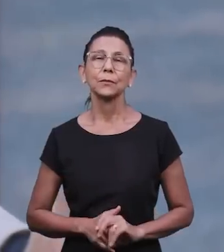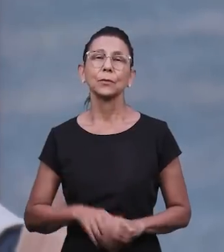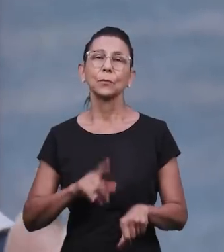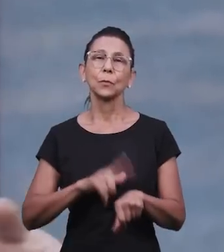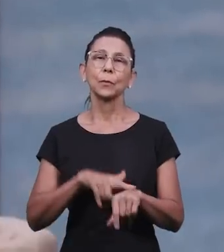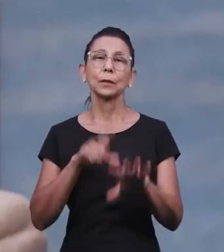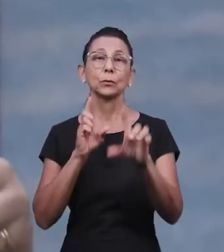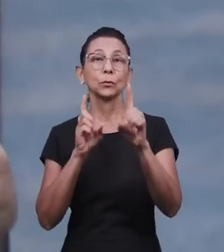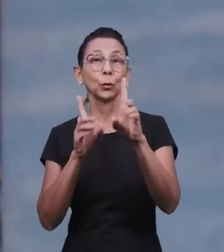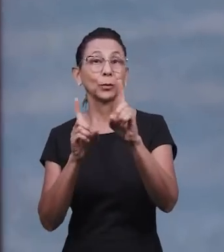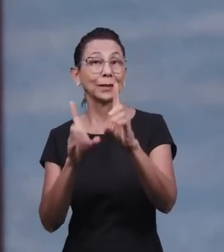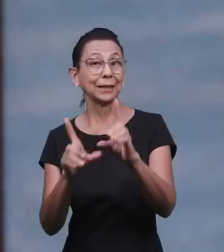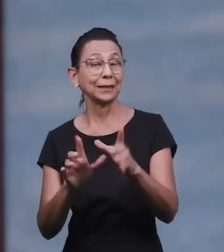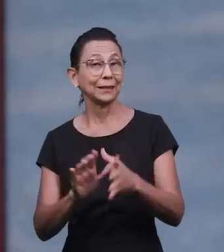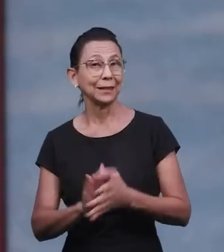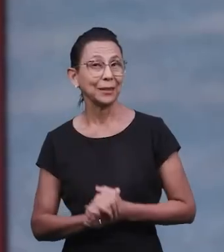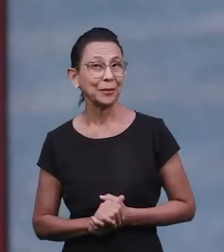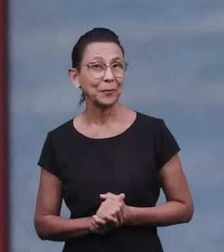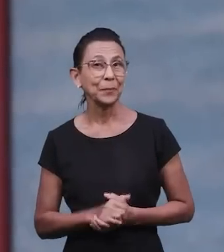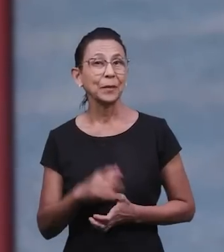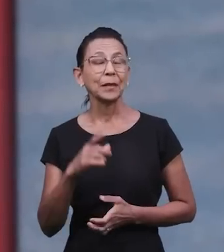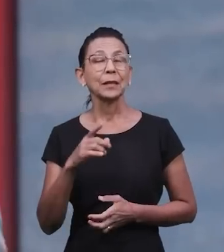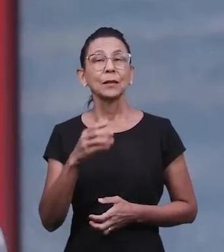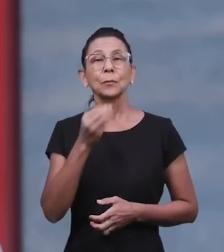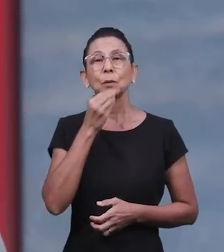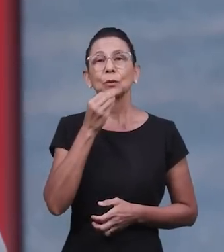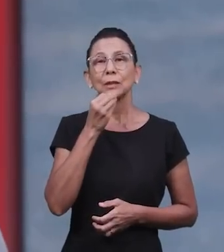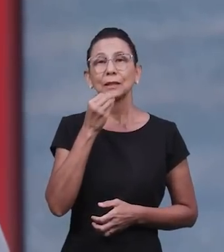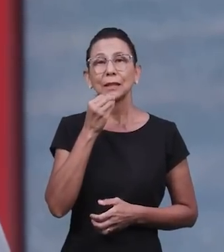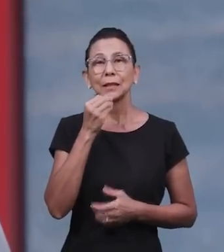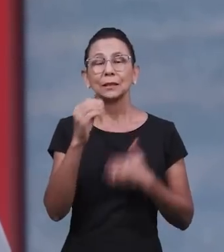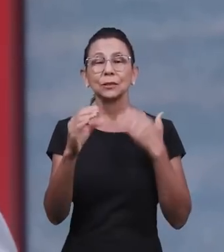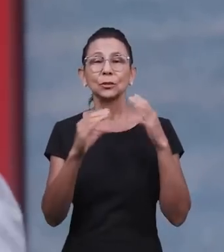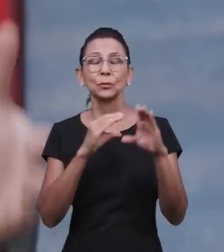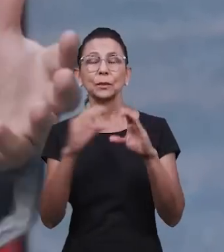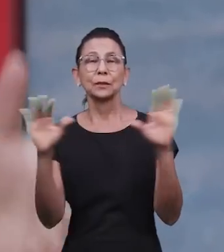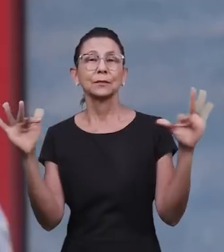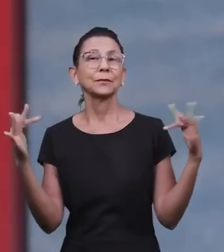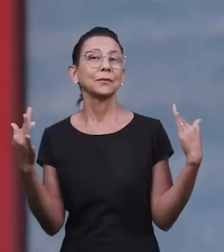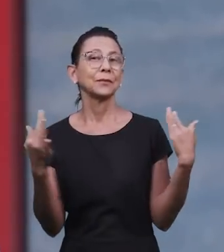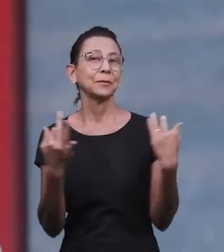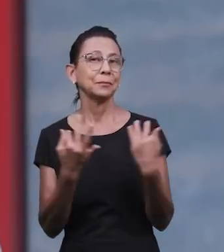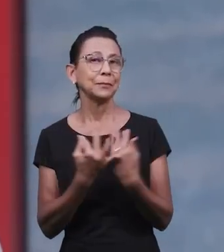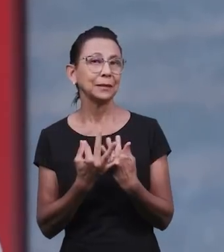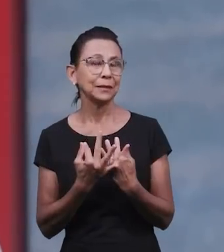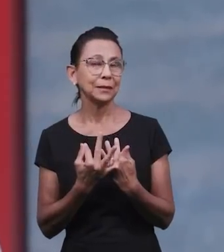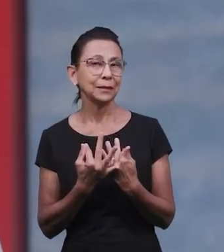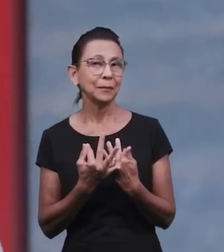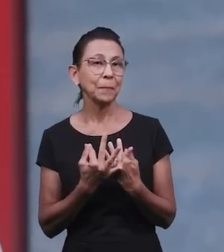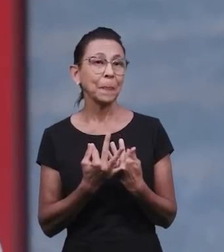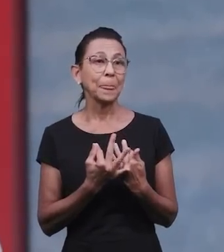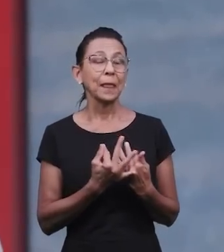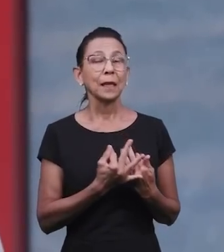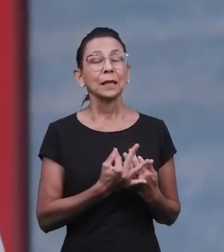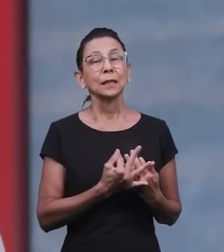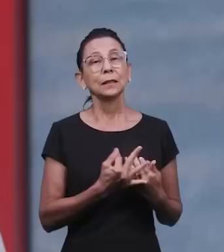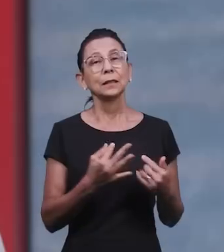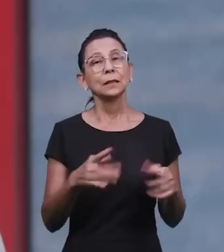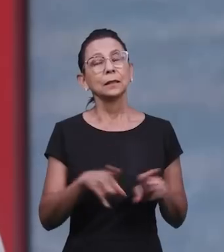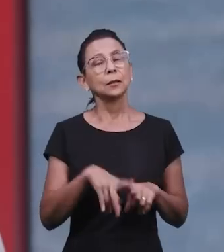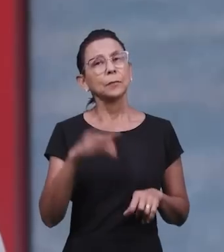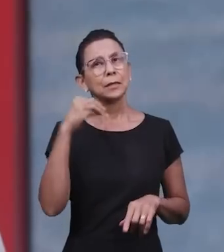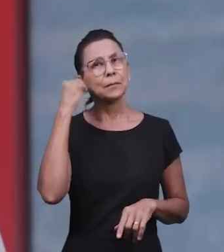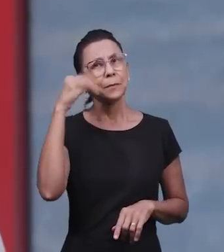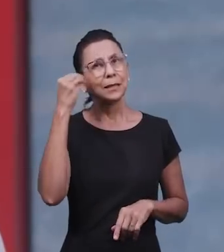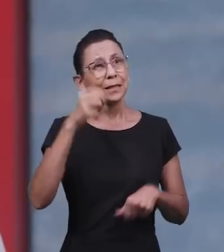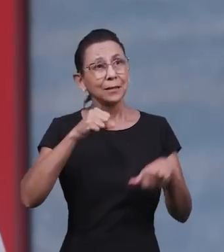da doutrina, de ter a oportunidade de falar com as famílias e, sem dúvida, a sua experiência com os seminários, que foi um momento